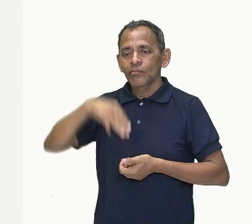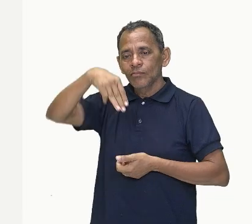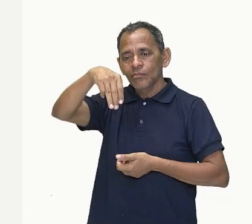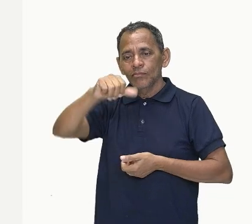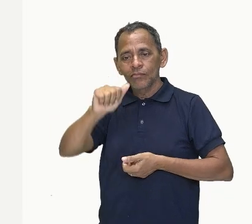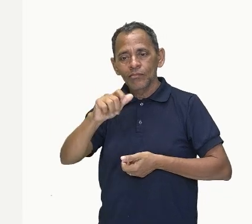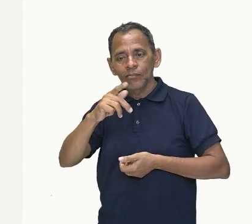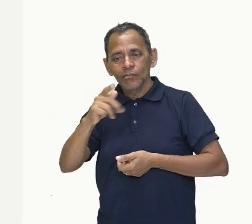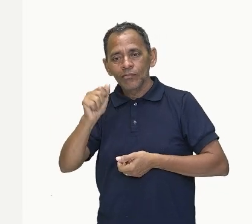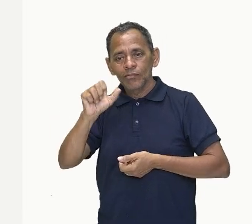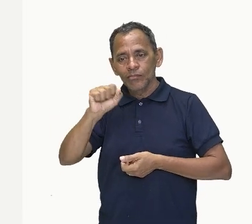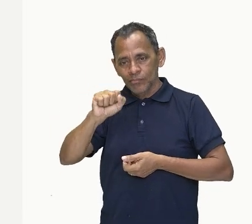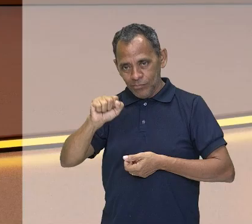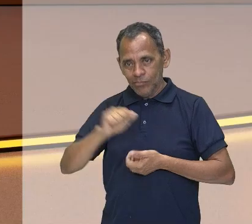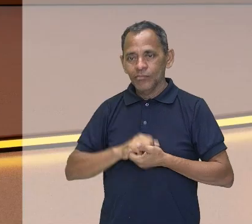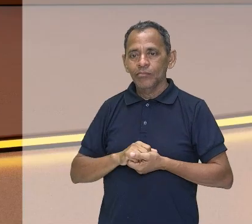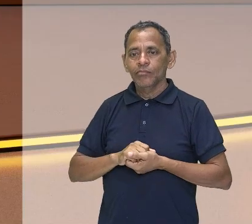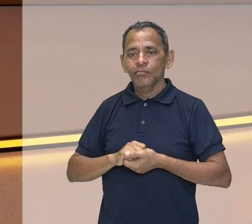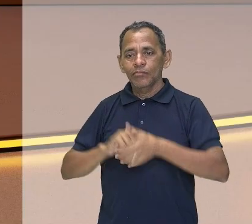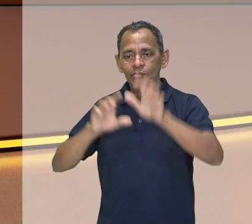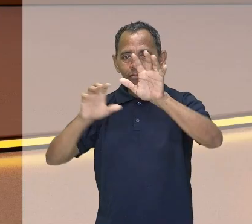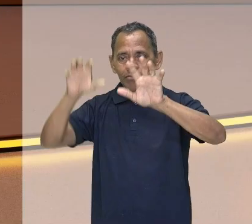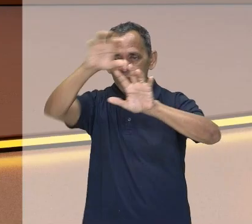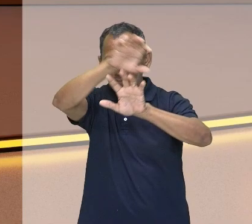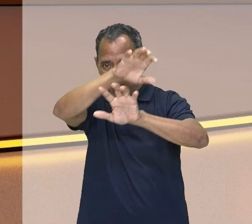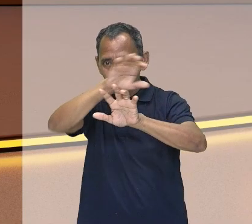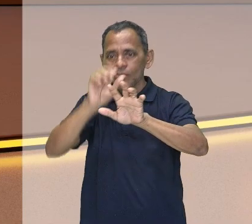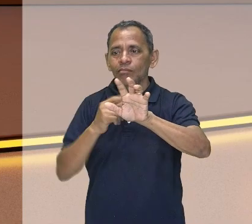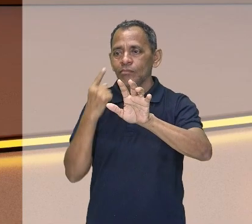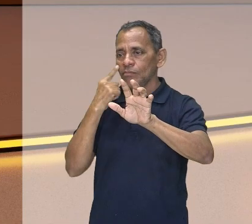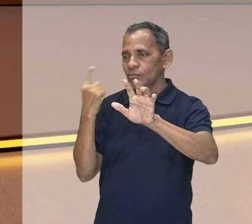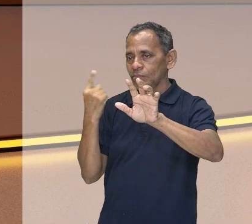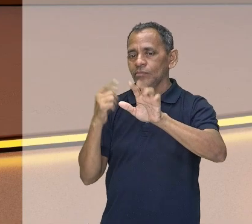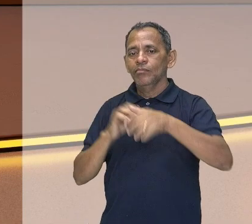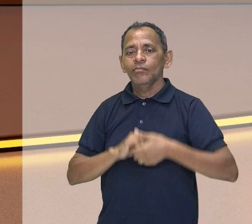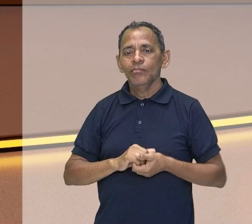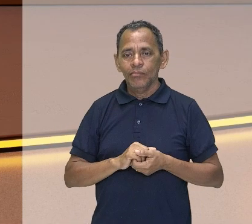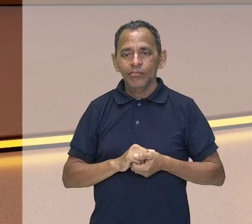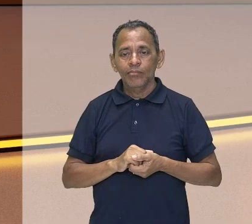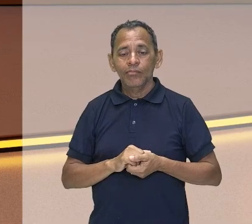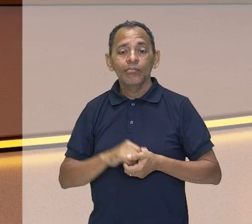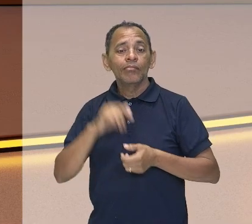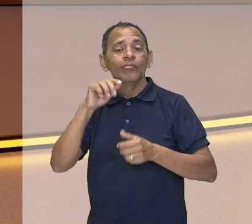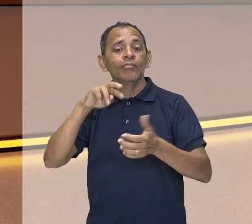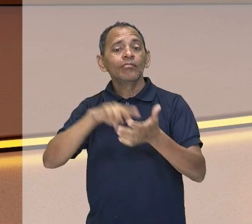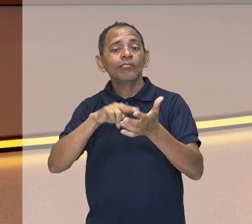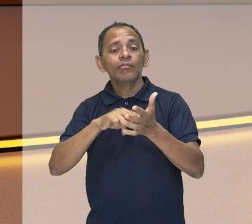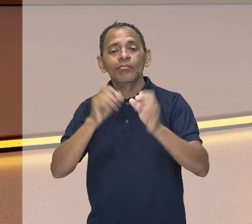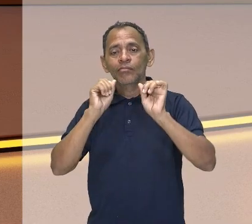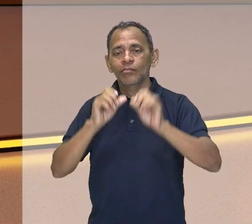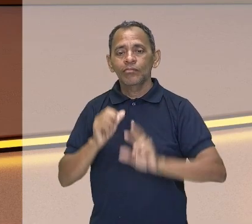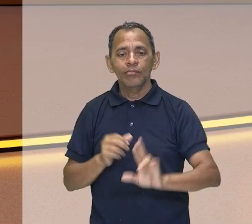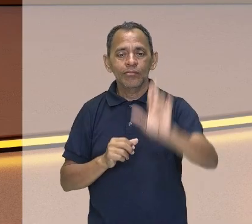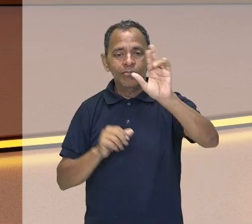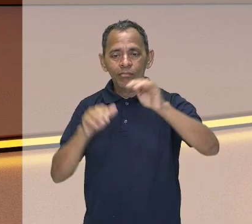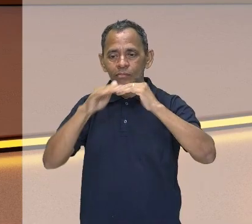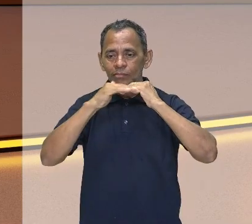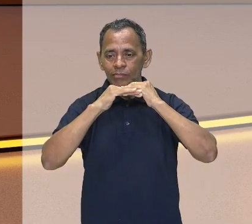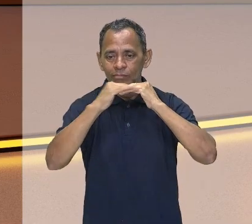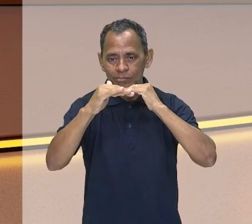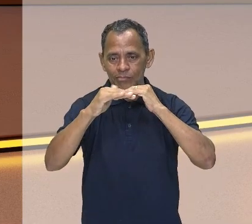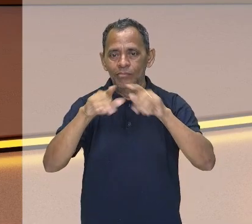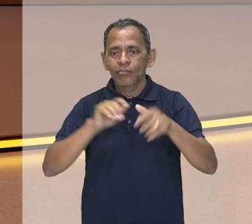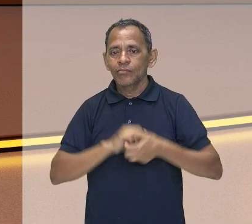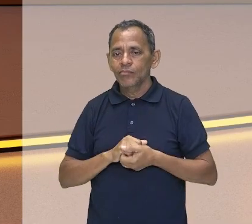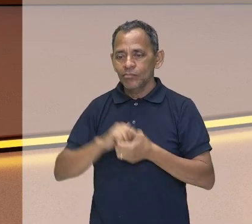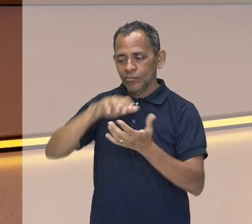gente vai entender melhor o que são esses mapas. Acompanhe aqui comigo. Então, o mapa ele é uma representação plana. Ele está numa